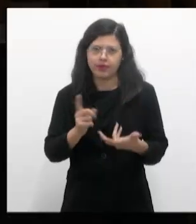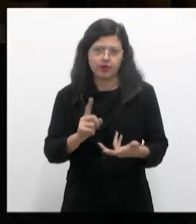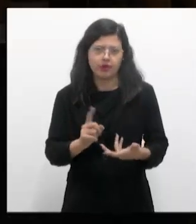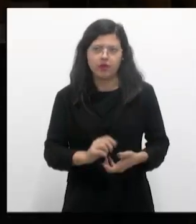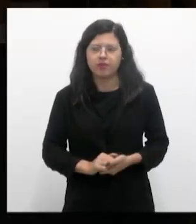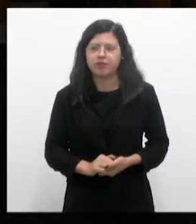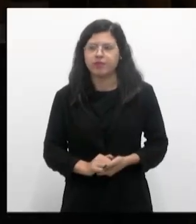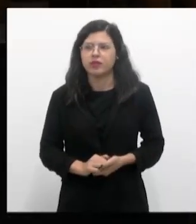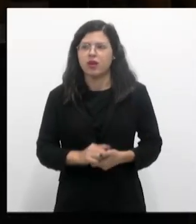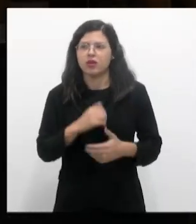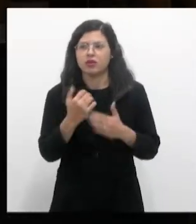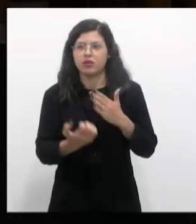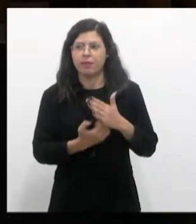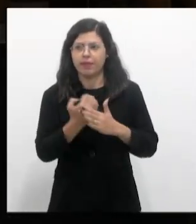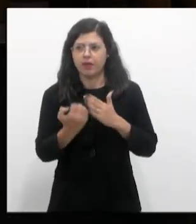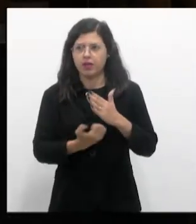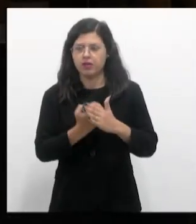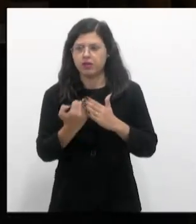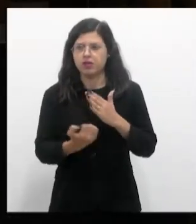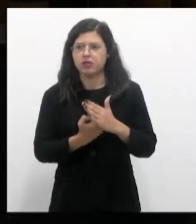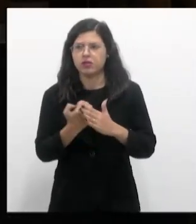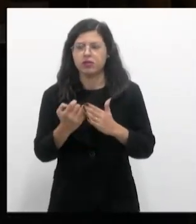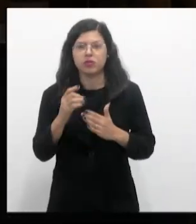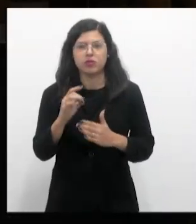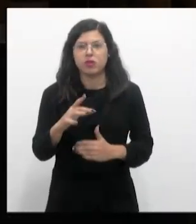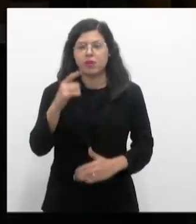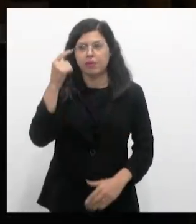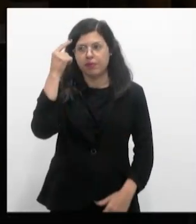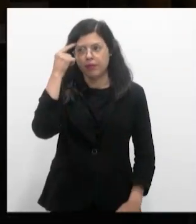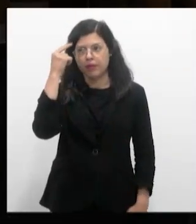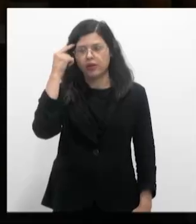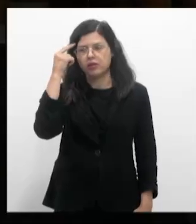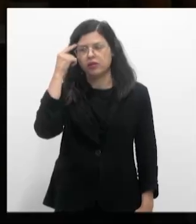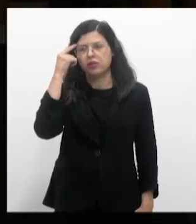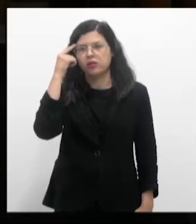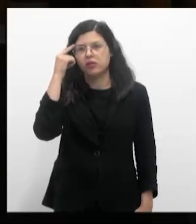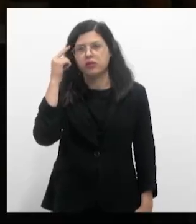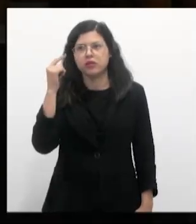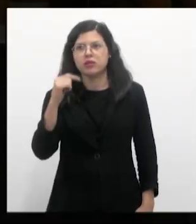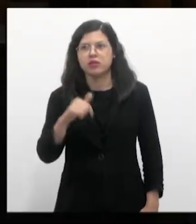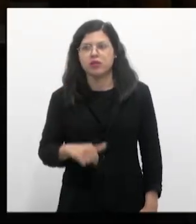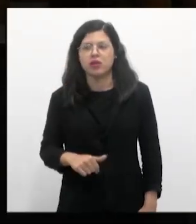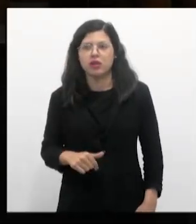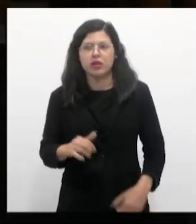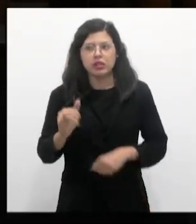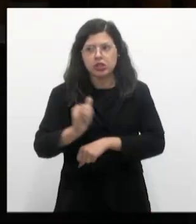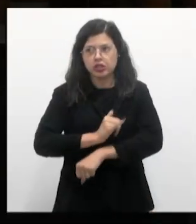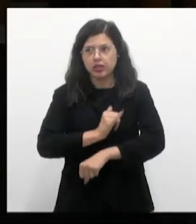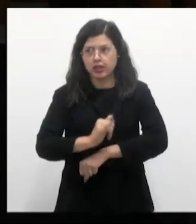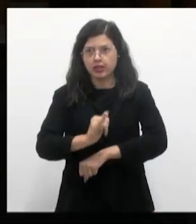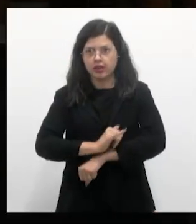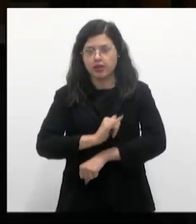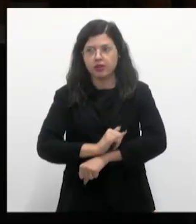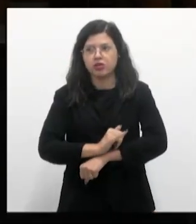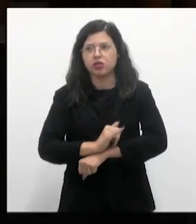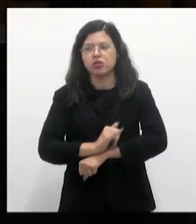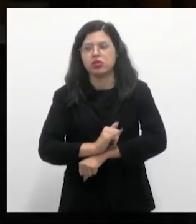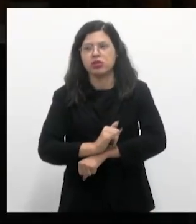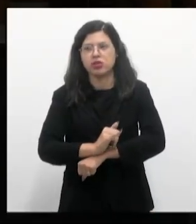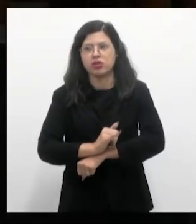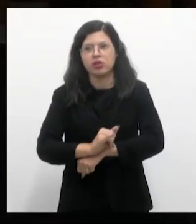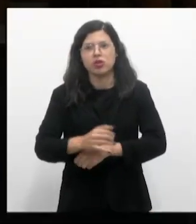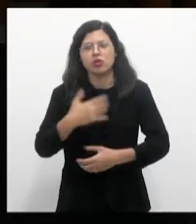As concessionárias só pensam em artifícios de